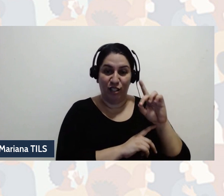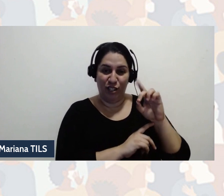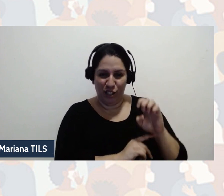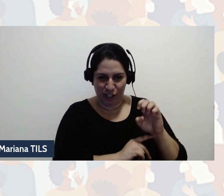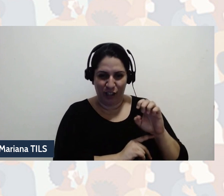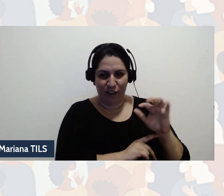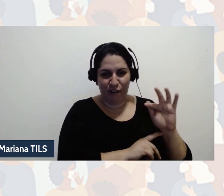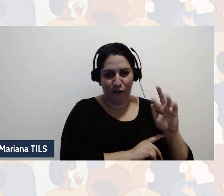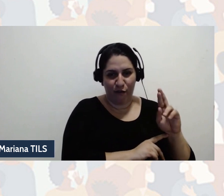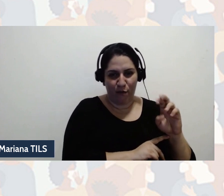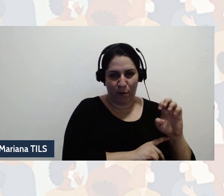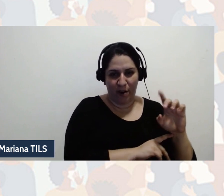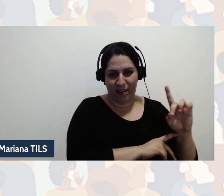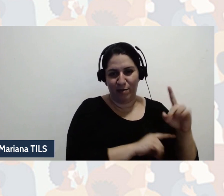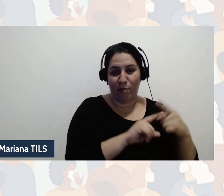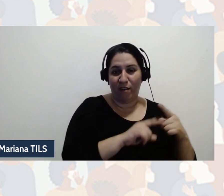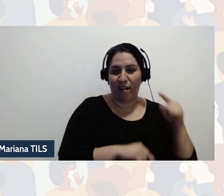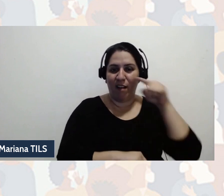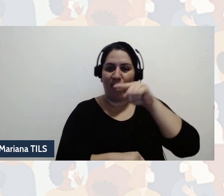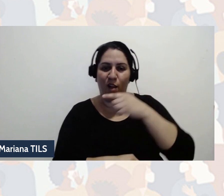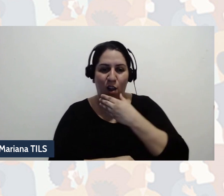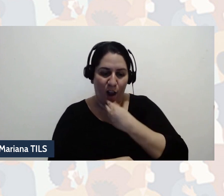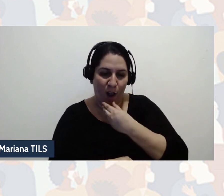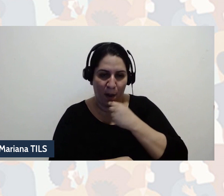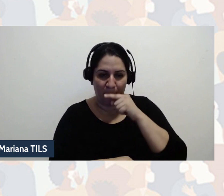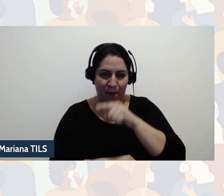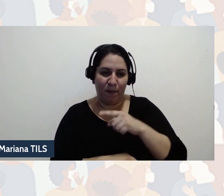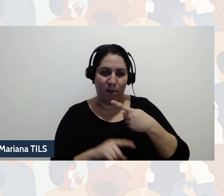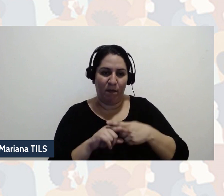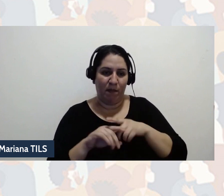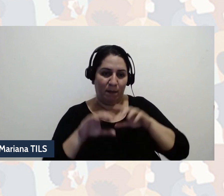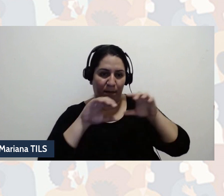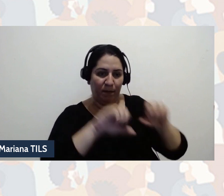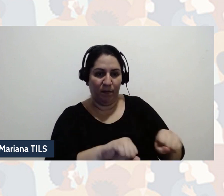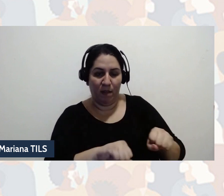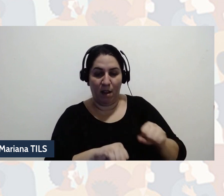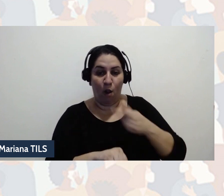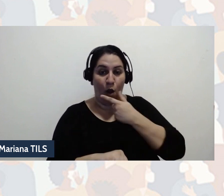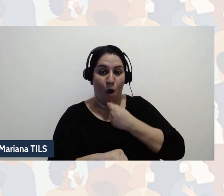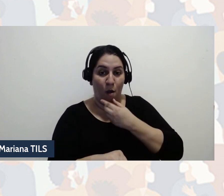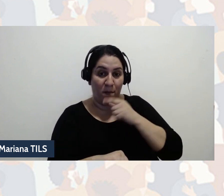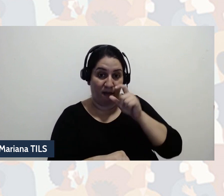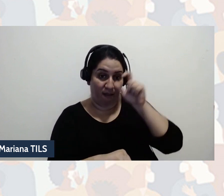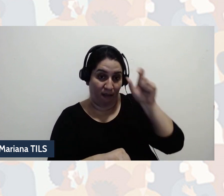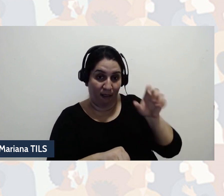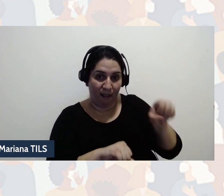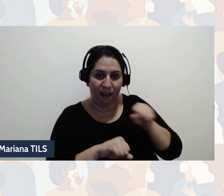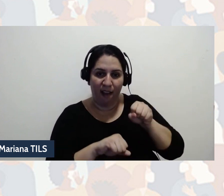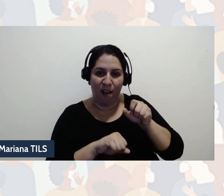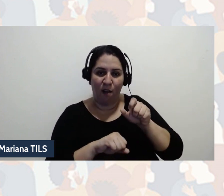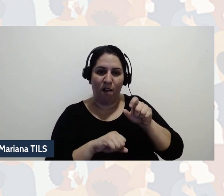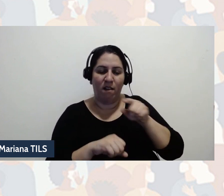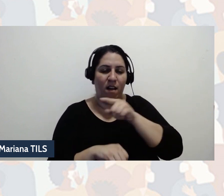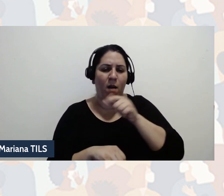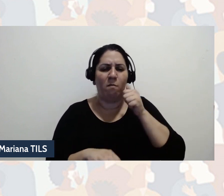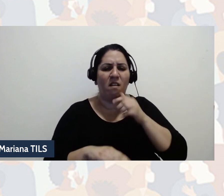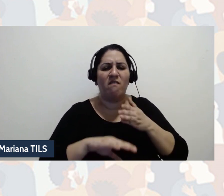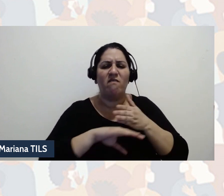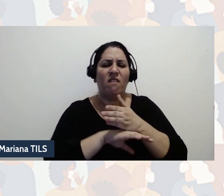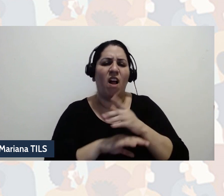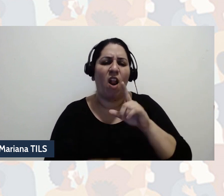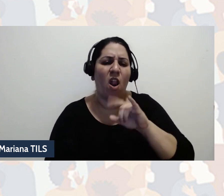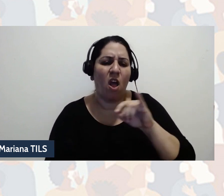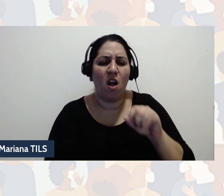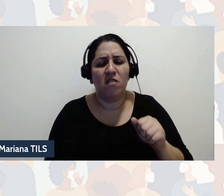que vai ser o nome da comandante, que vai possuí-la, né? Que vai ser dono dela, vai à lojinha da esquina, onde ia normalmente,